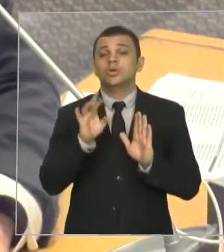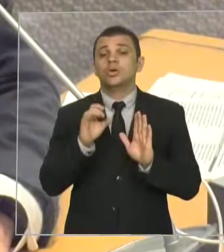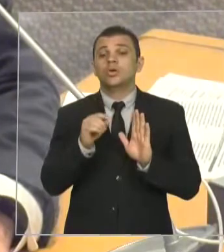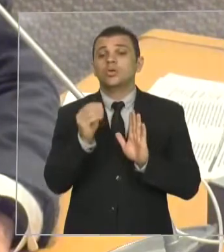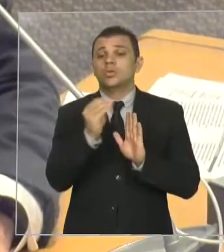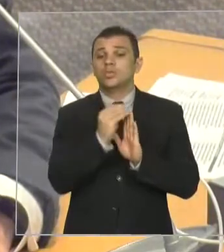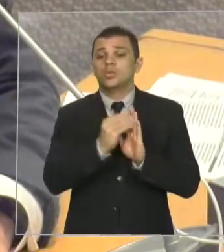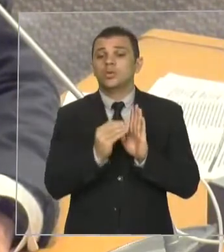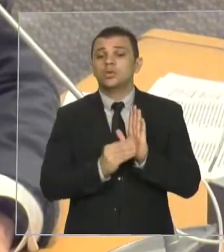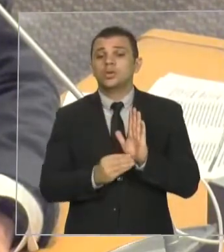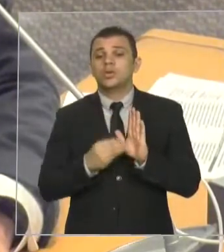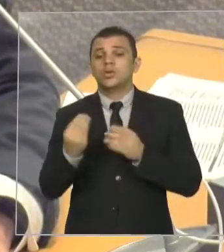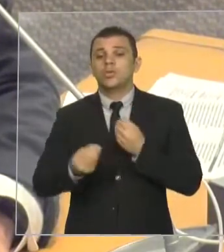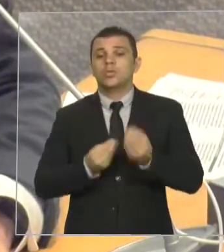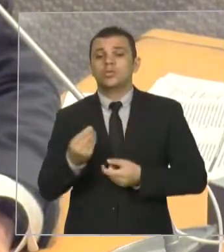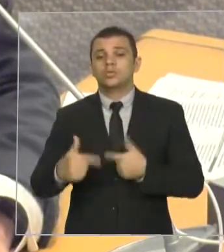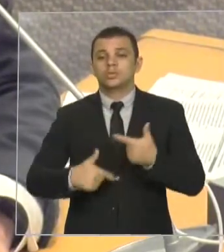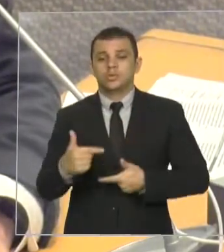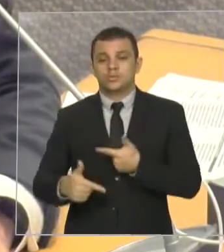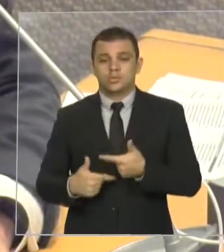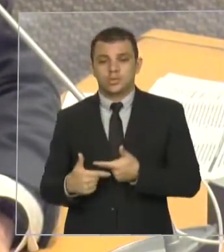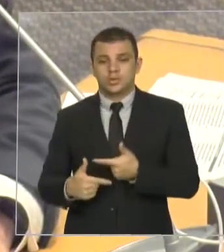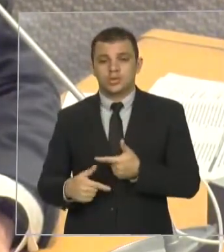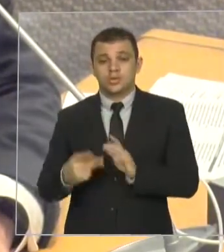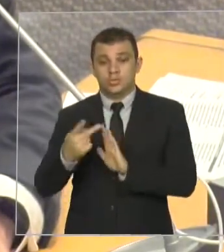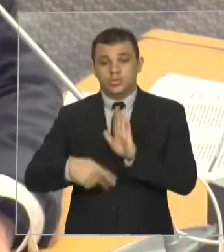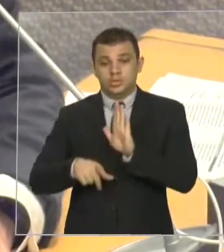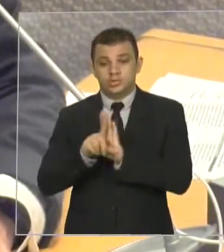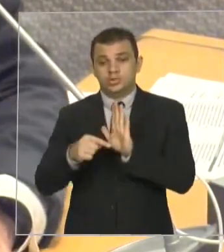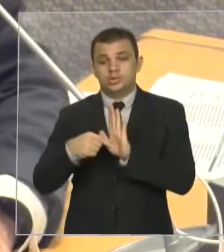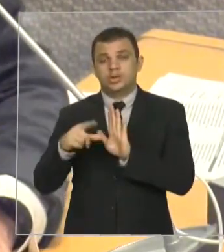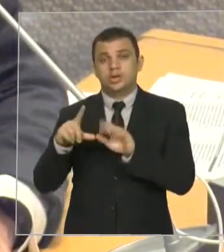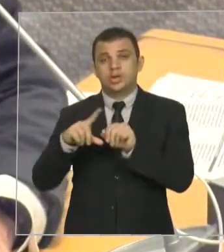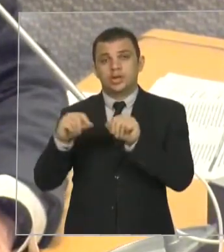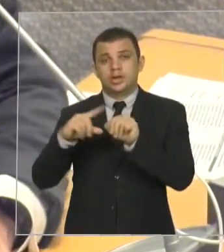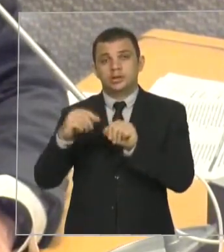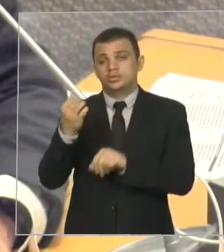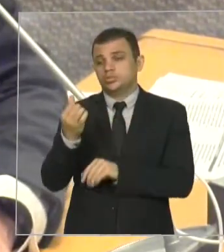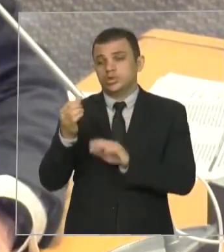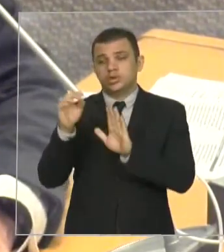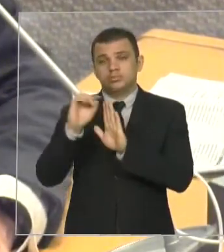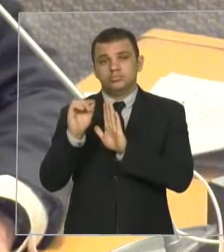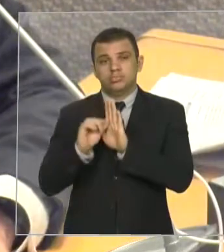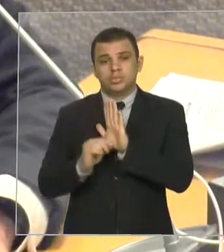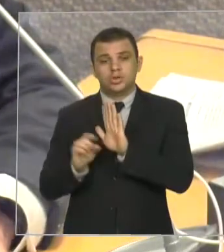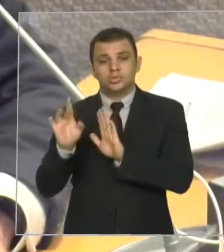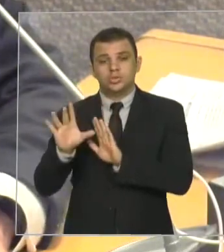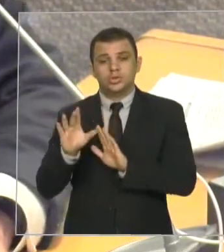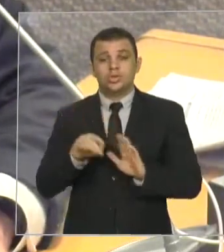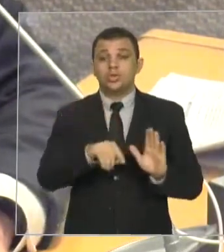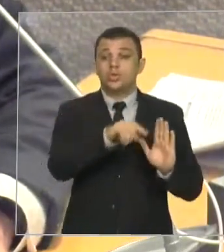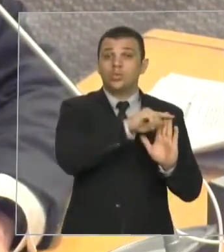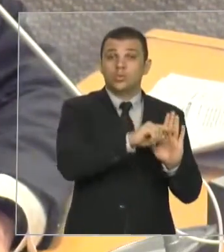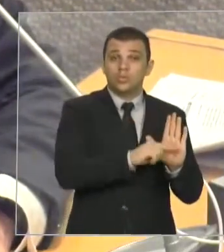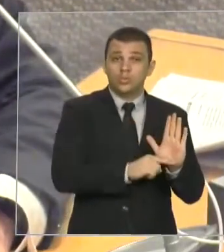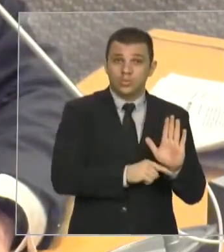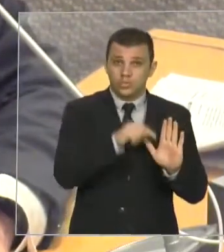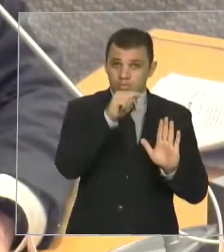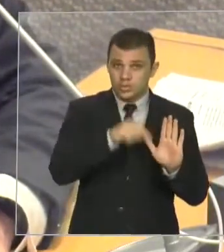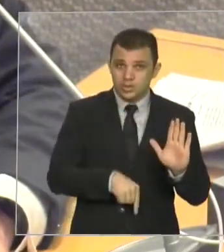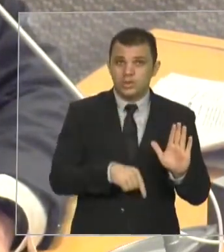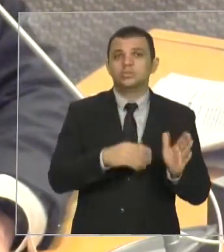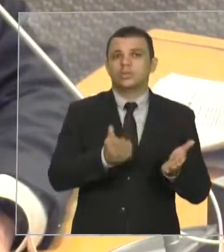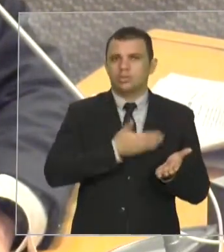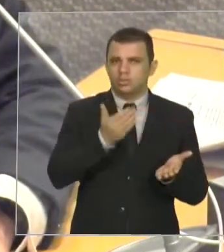6 artigos. O plano, que Vossa Excelência fala, que realmente é um volume bem mais extenso, ele foi construído ao longo do tempo.